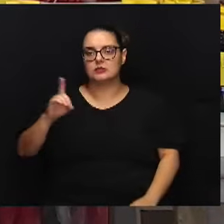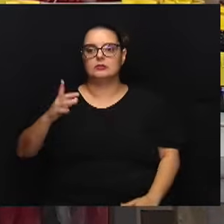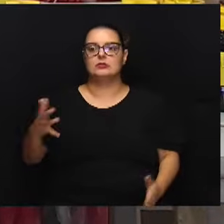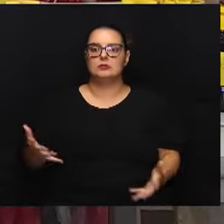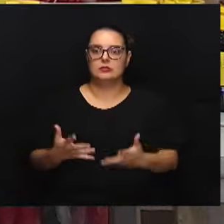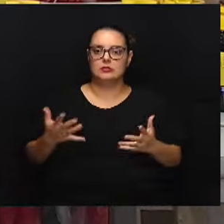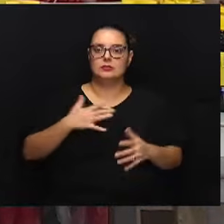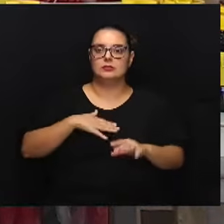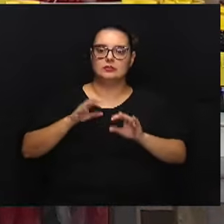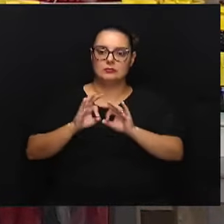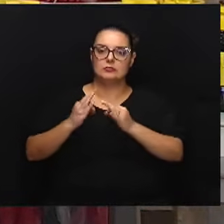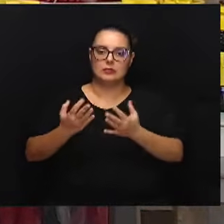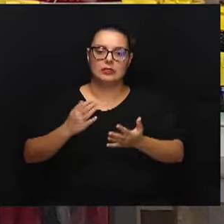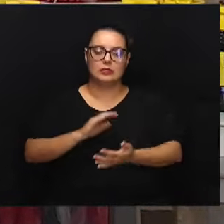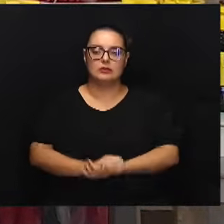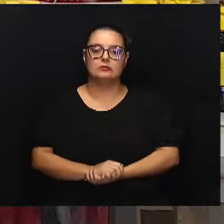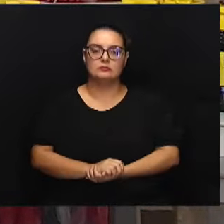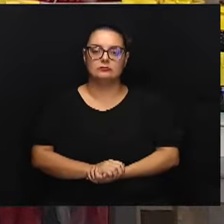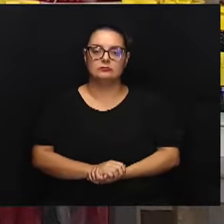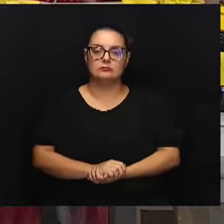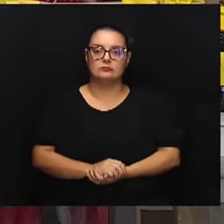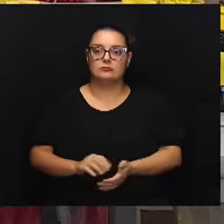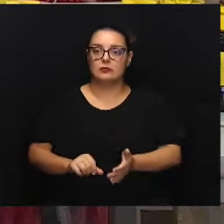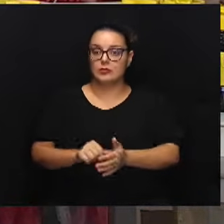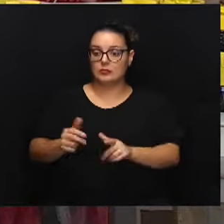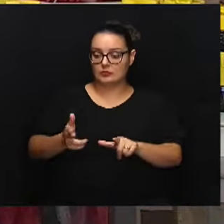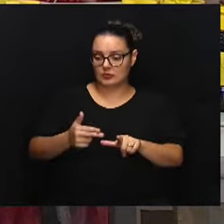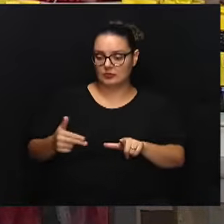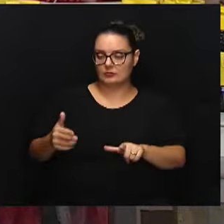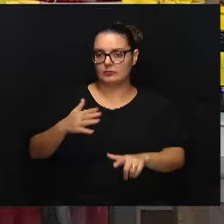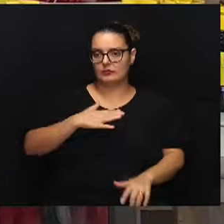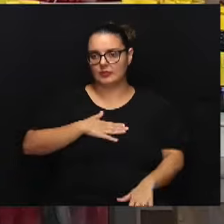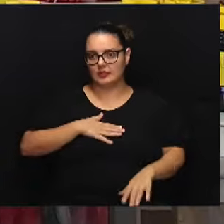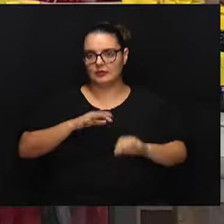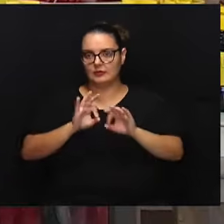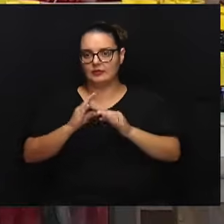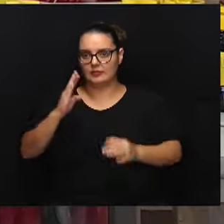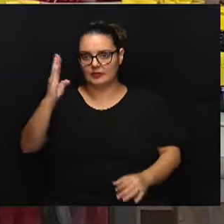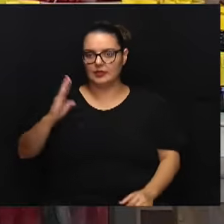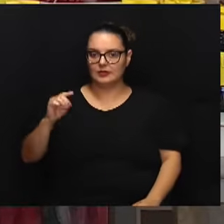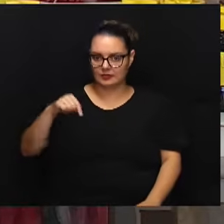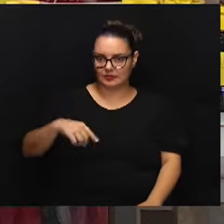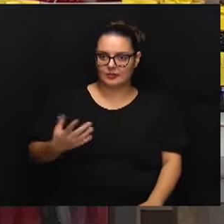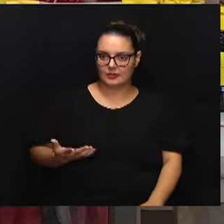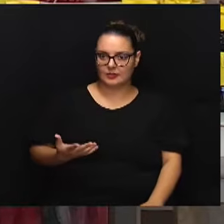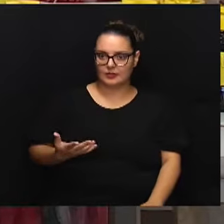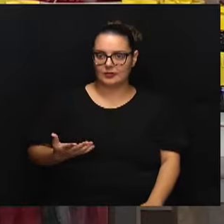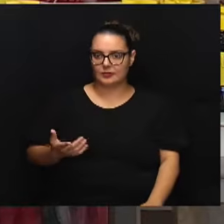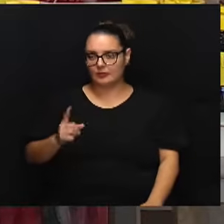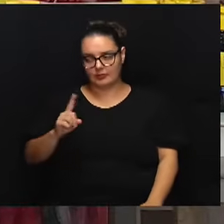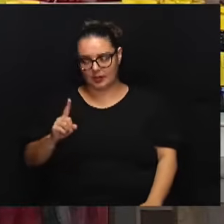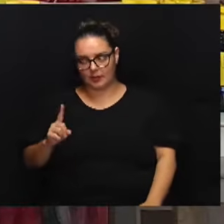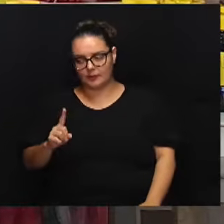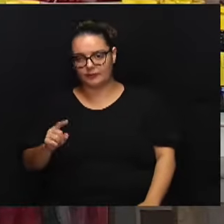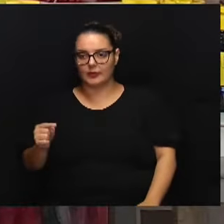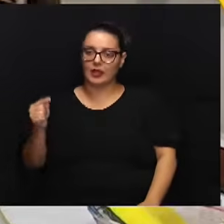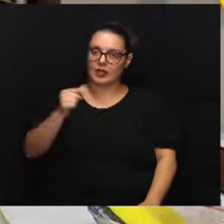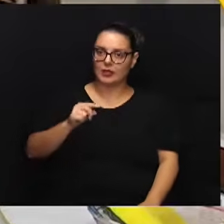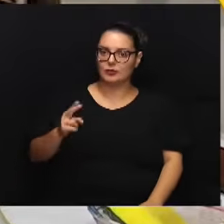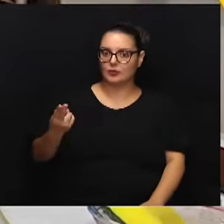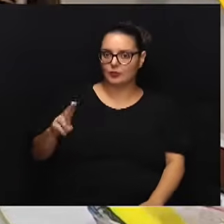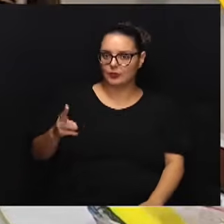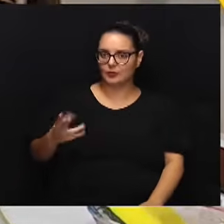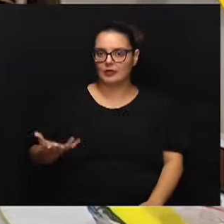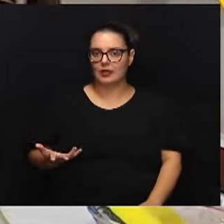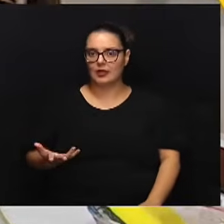família. Meus primeiros desenhos é porque minha família não é do Brasil, minha família é do Uruguai. Então, na minha infância, a gente